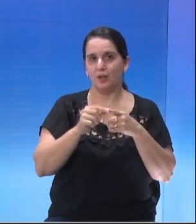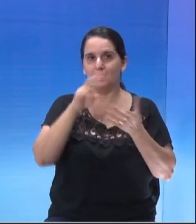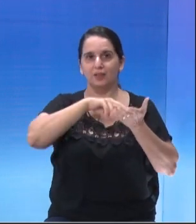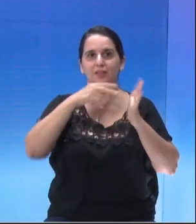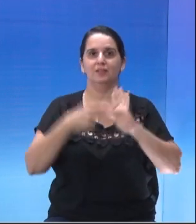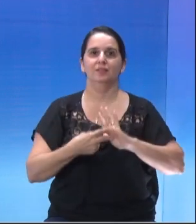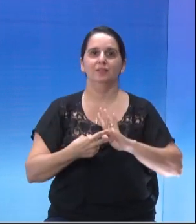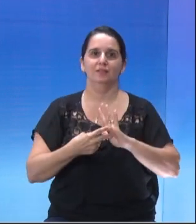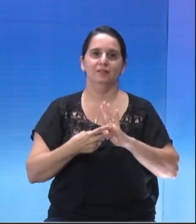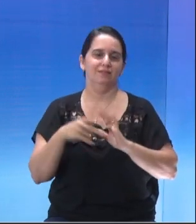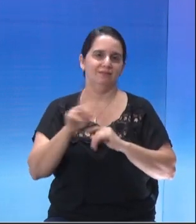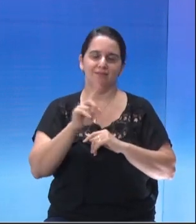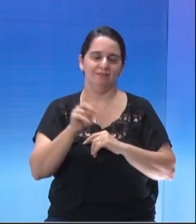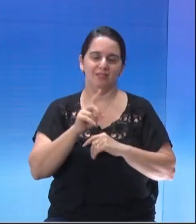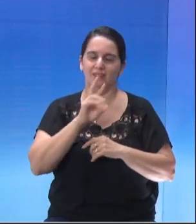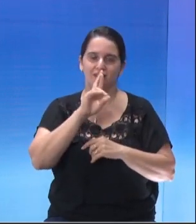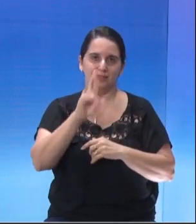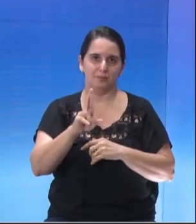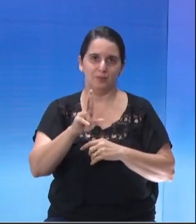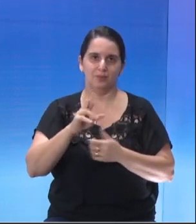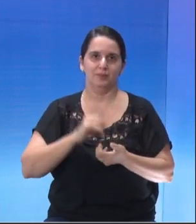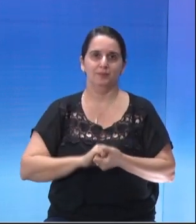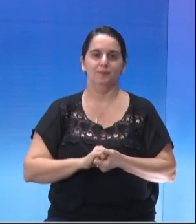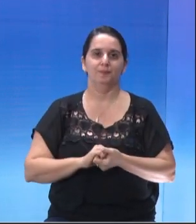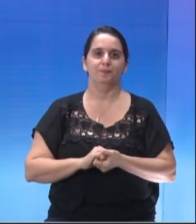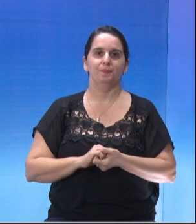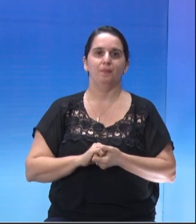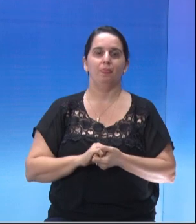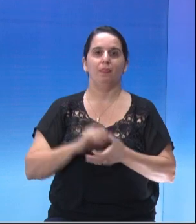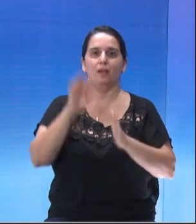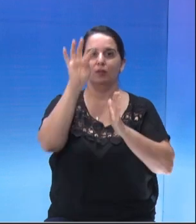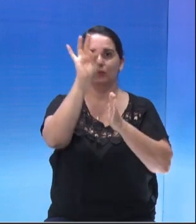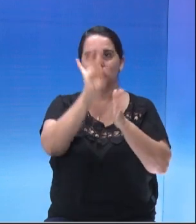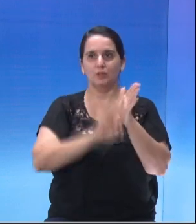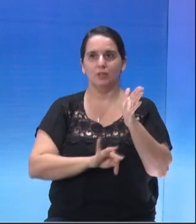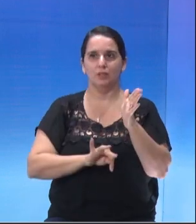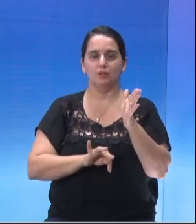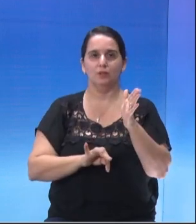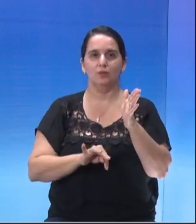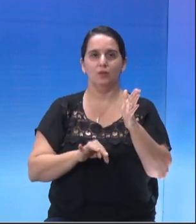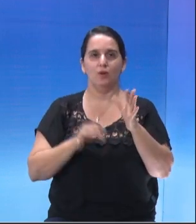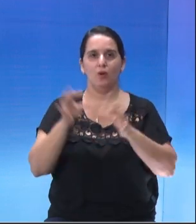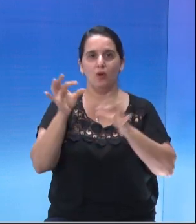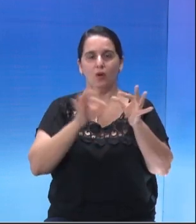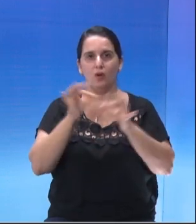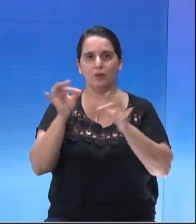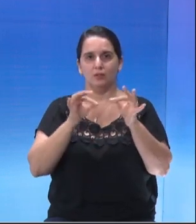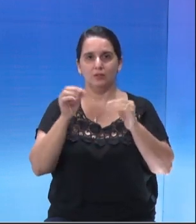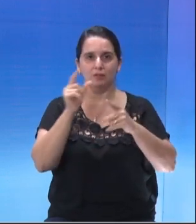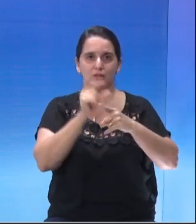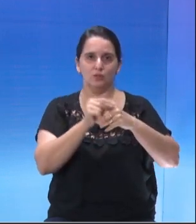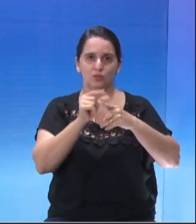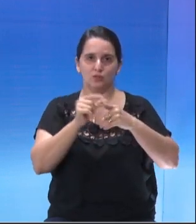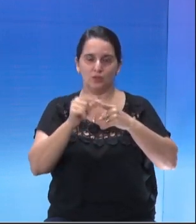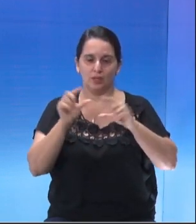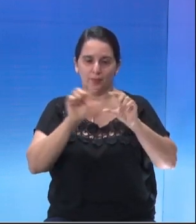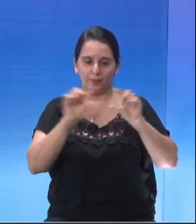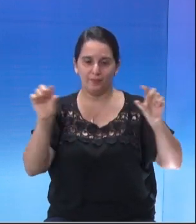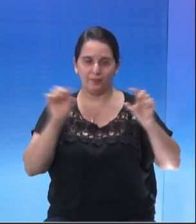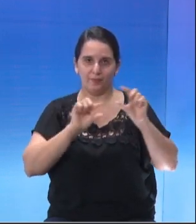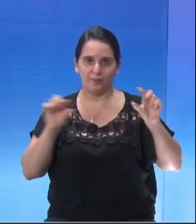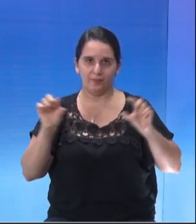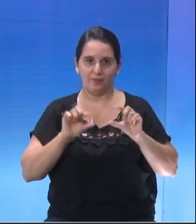né? Não, gente, só fala que o texto é escrito através de organização de fonemas e